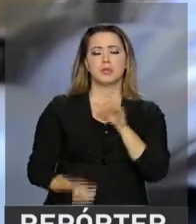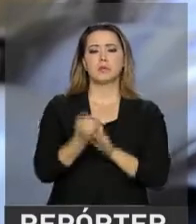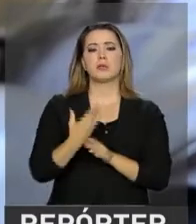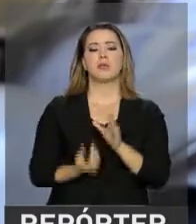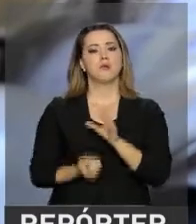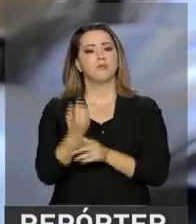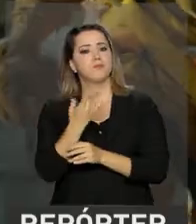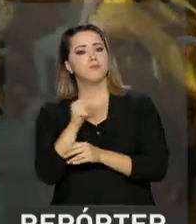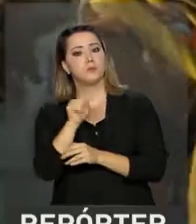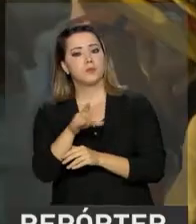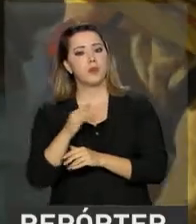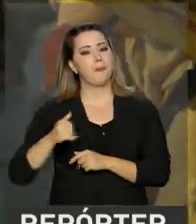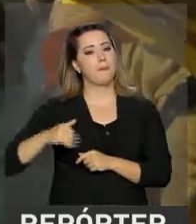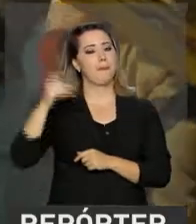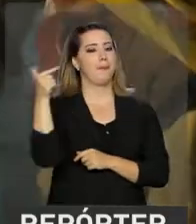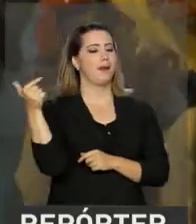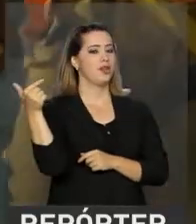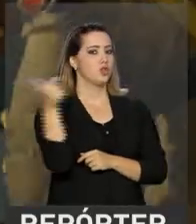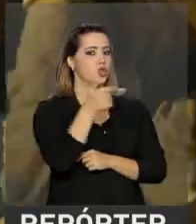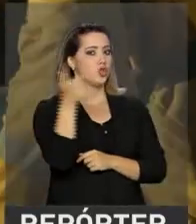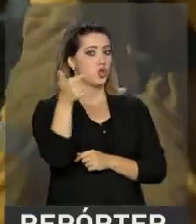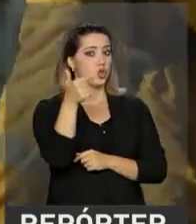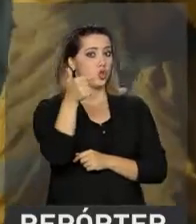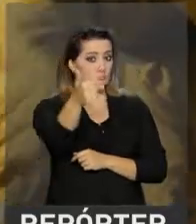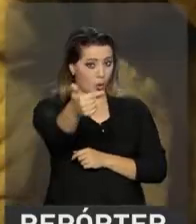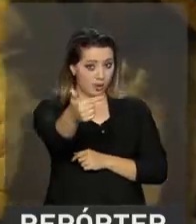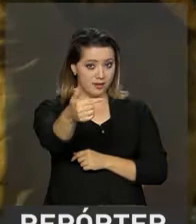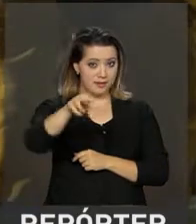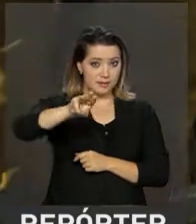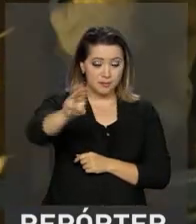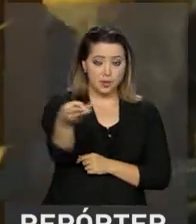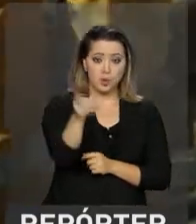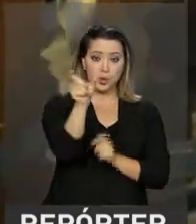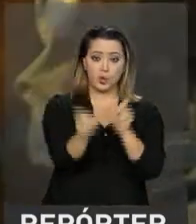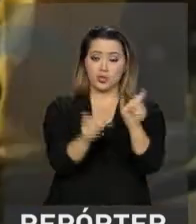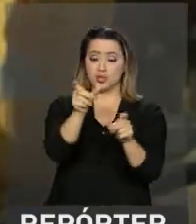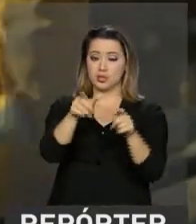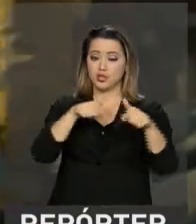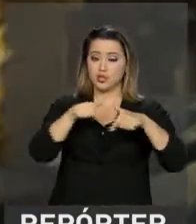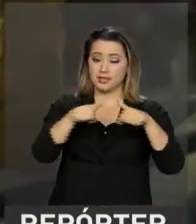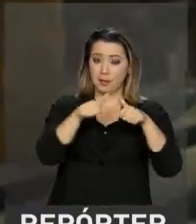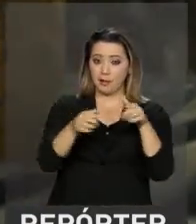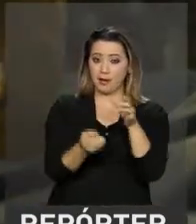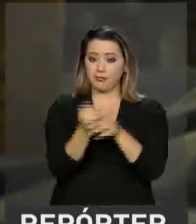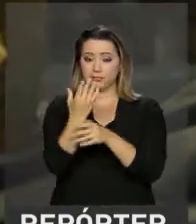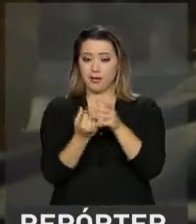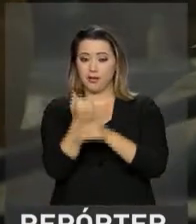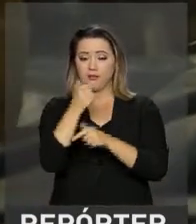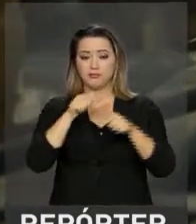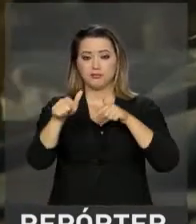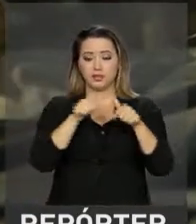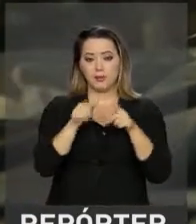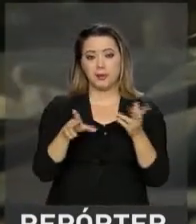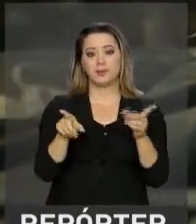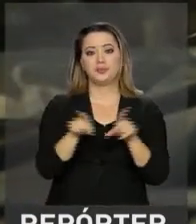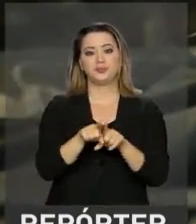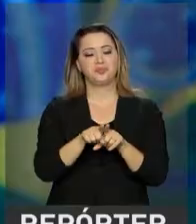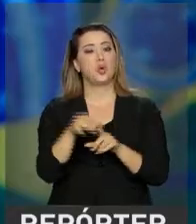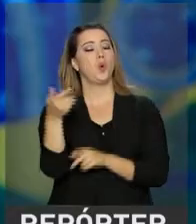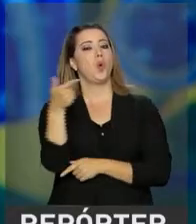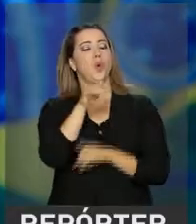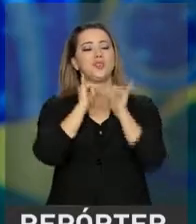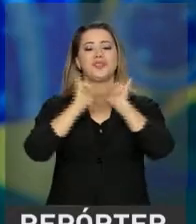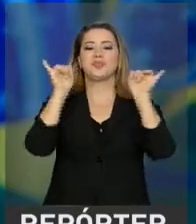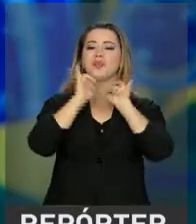curto prazo mais de 2 milhões de empregos sobretudo para os mais jovens e tem mais uma notícia boa